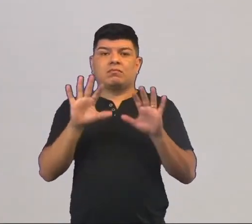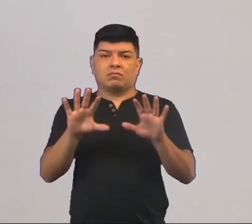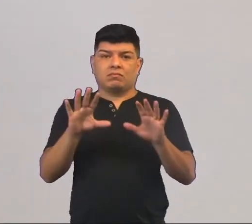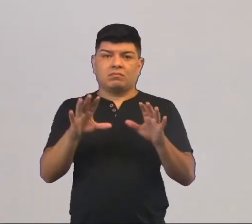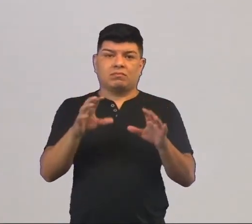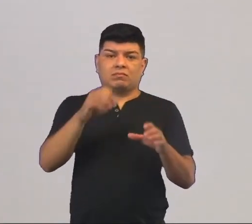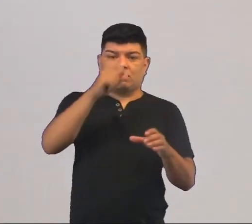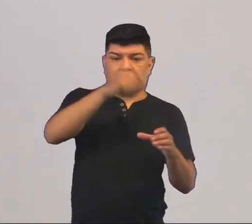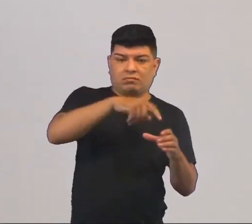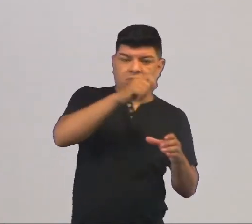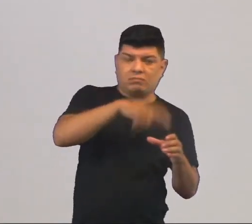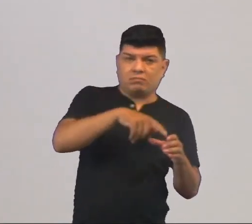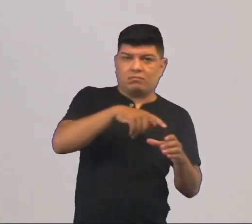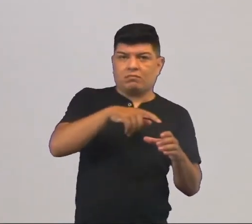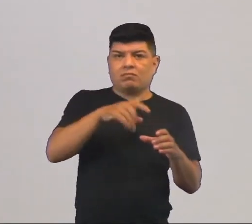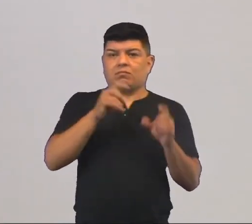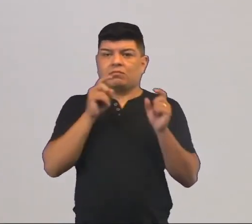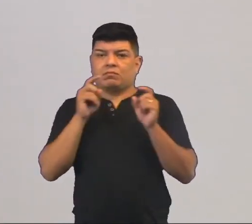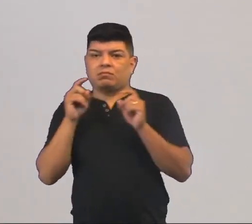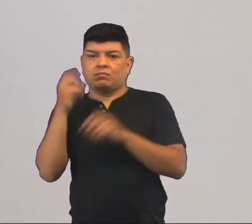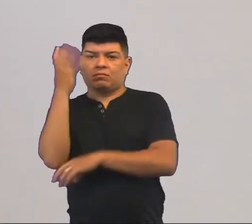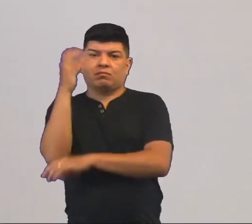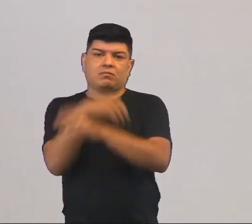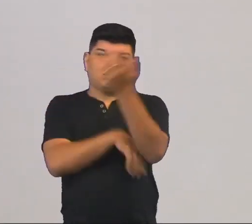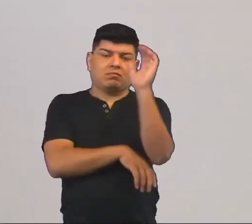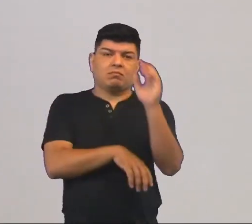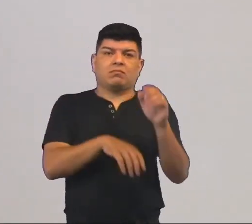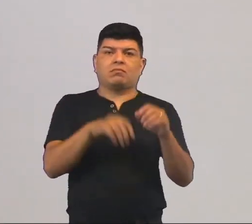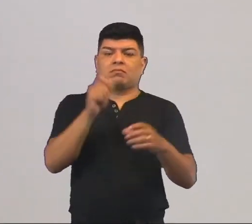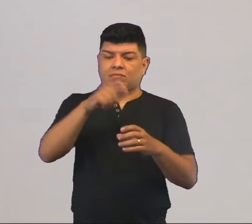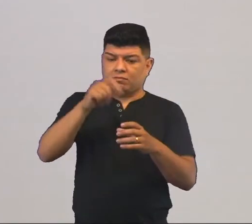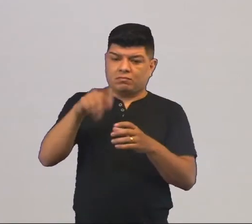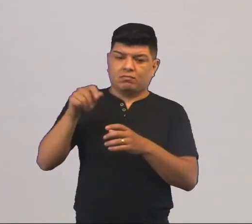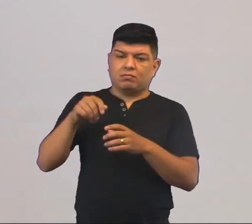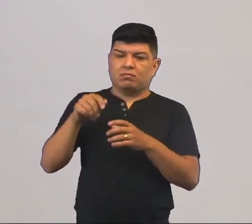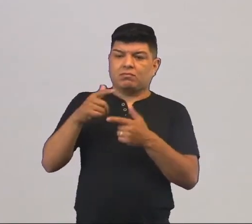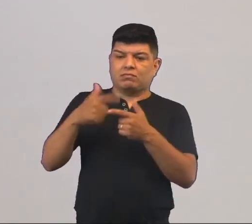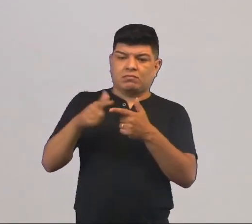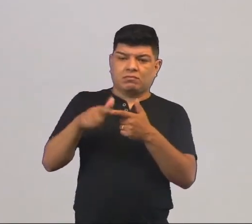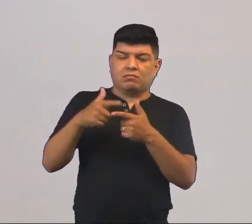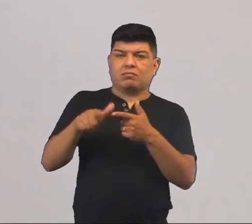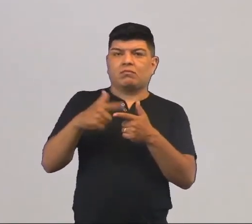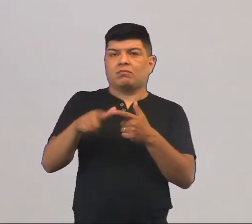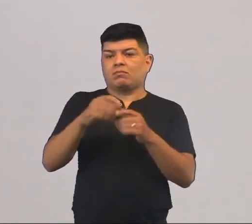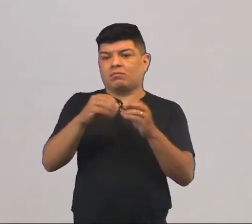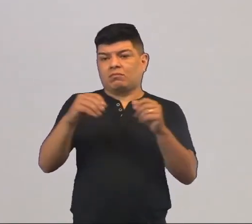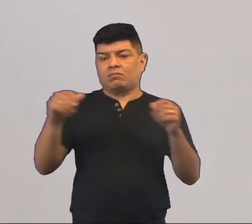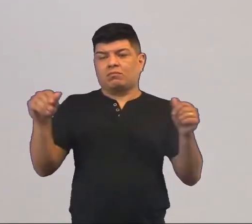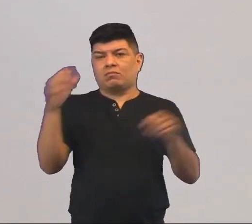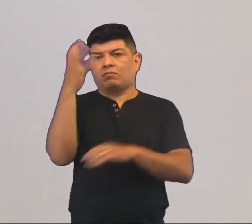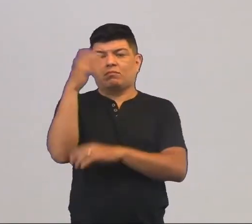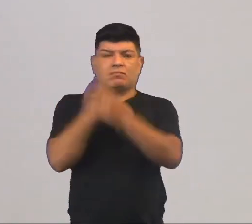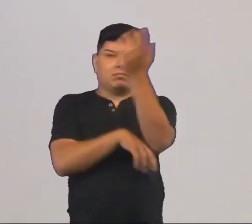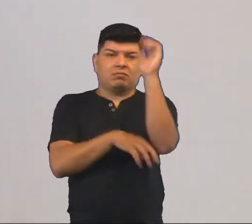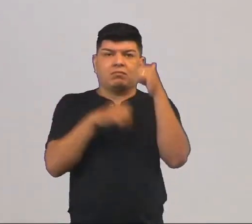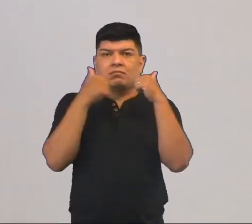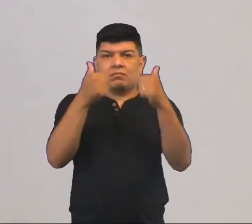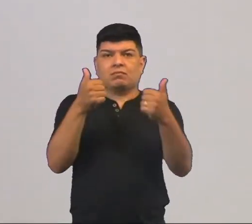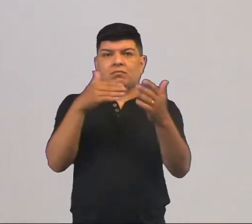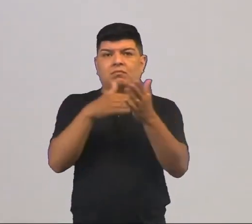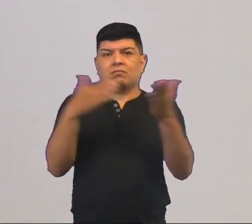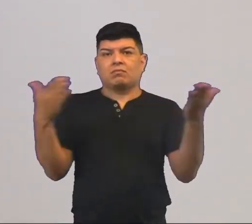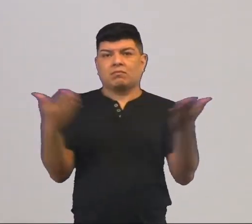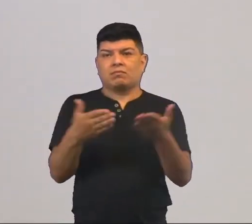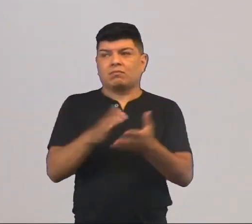a produção com a questão ambiental. Produzir sem agredir tanto ao meio ambiente. Tudo bem até